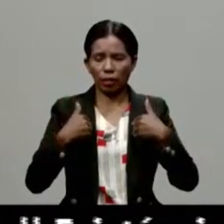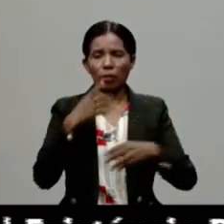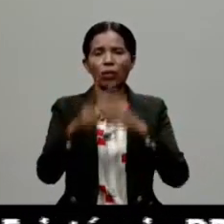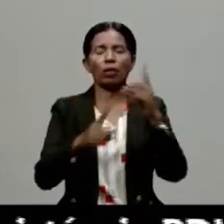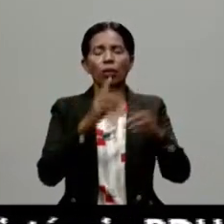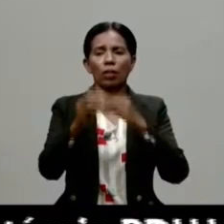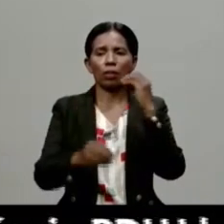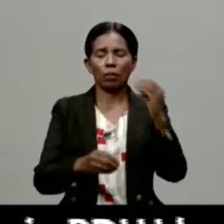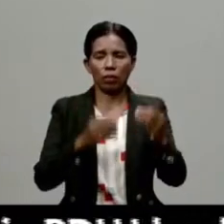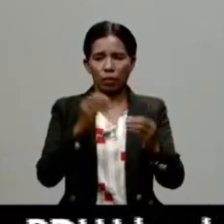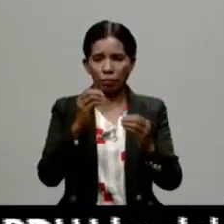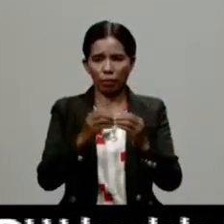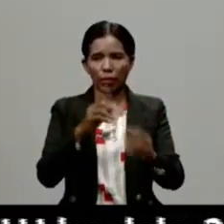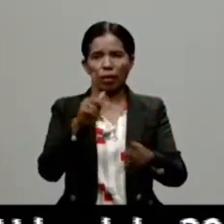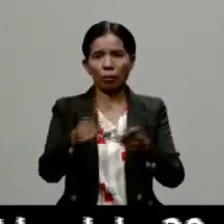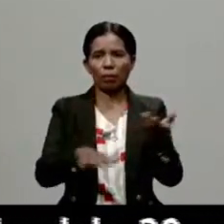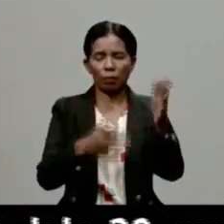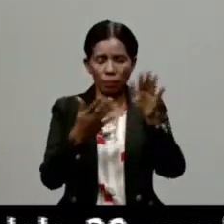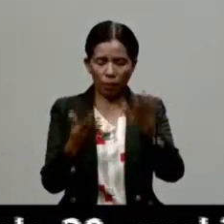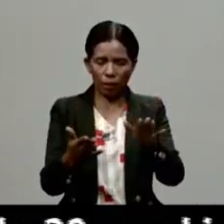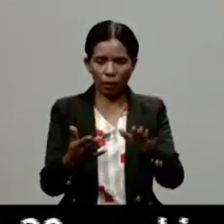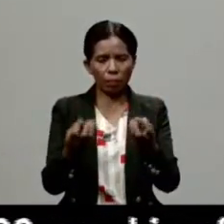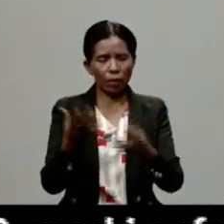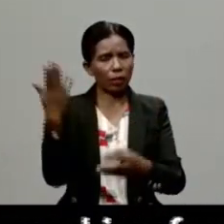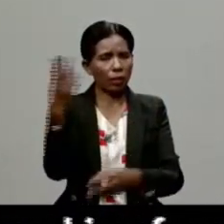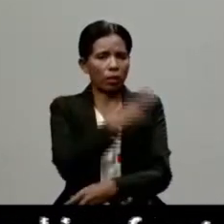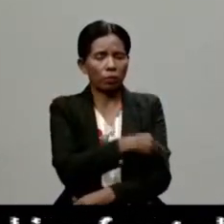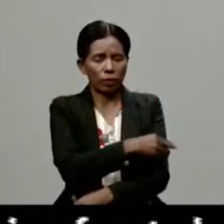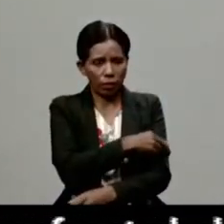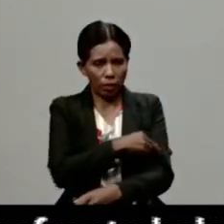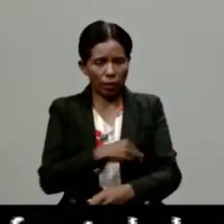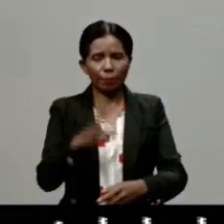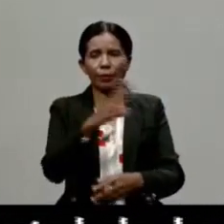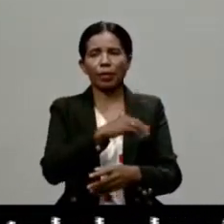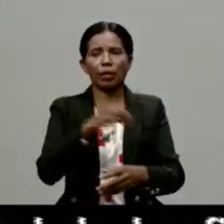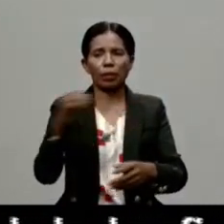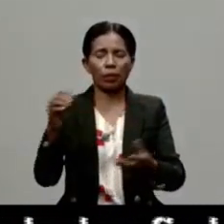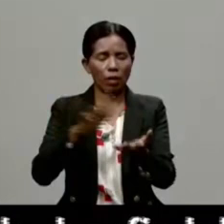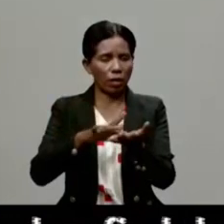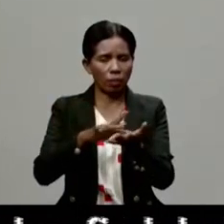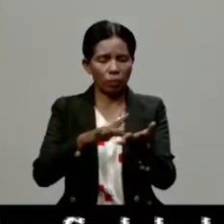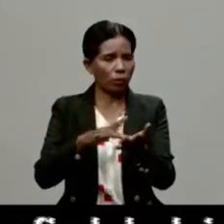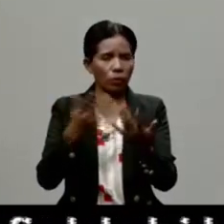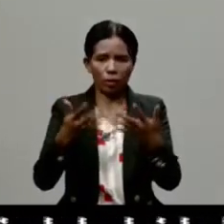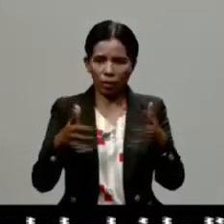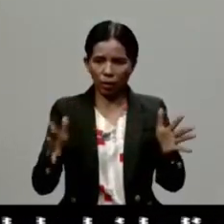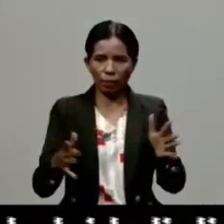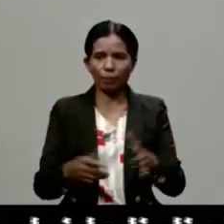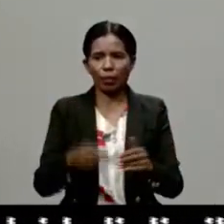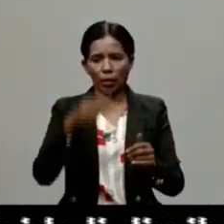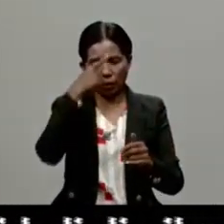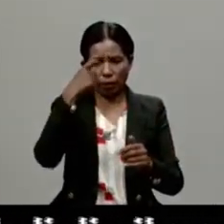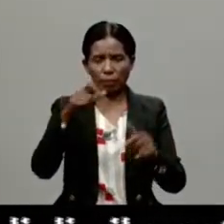questiona com a BAC Emamatebar aqui em hospital, no MOS, Rostock, Altaimuro, né?